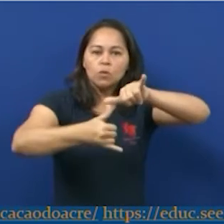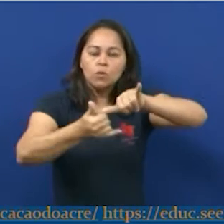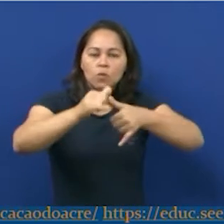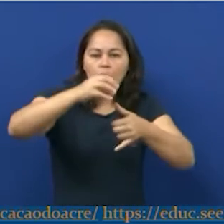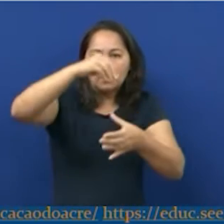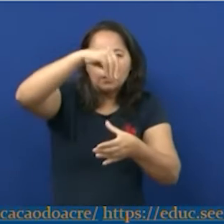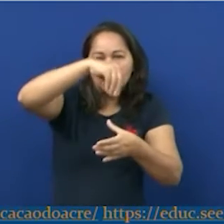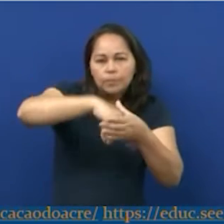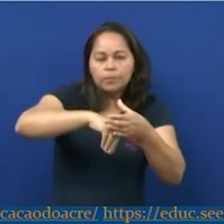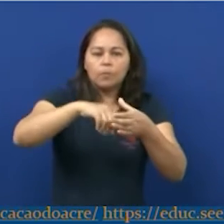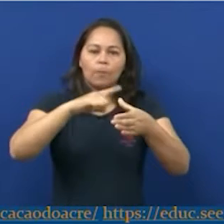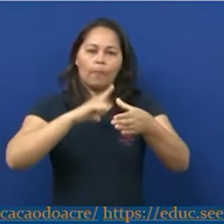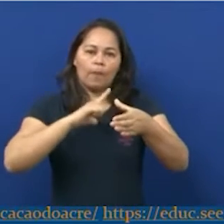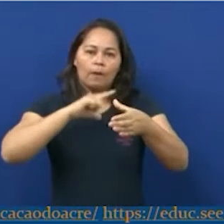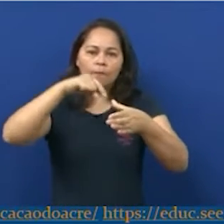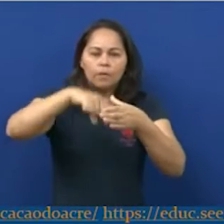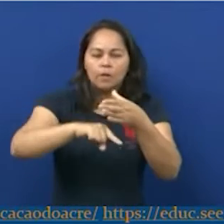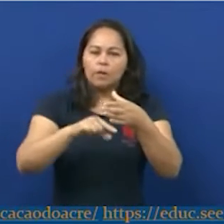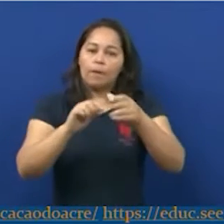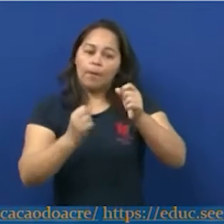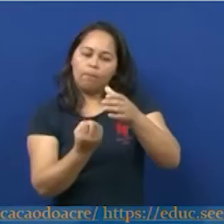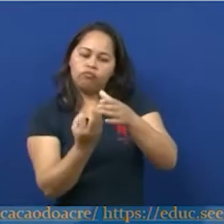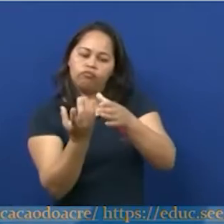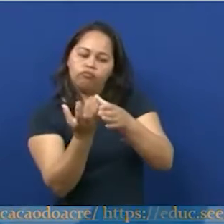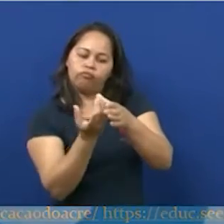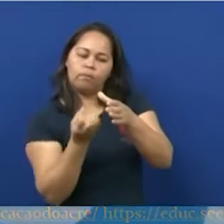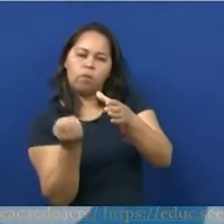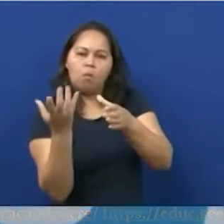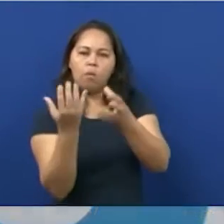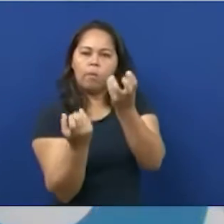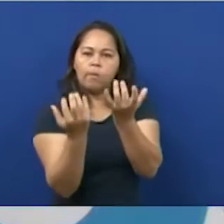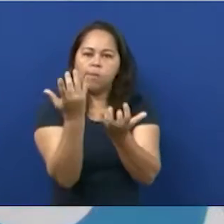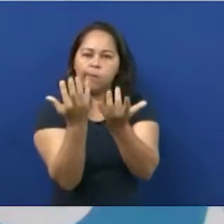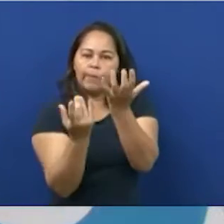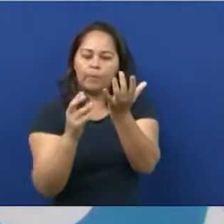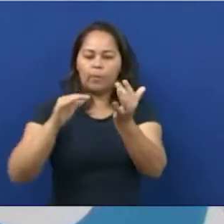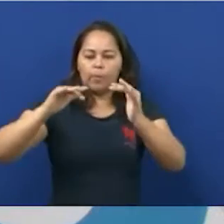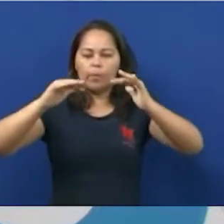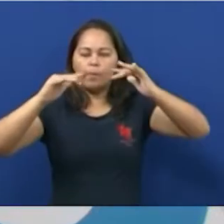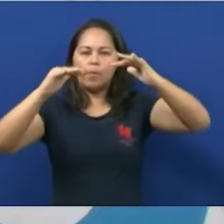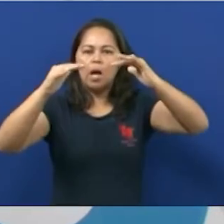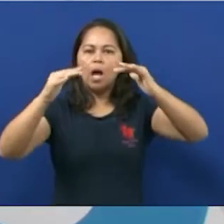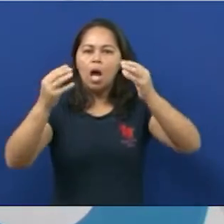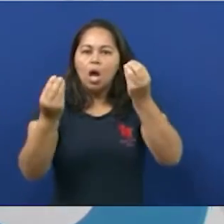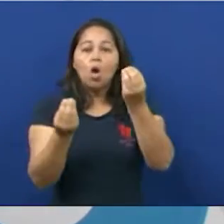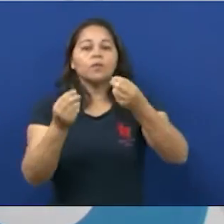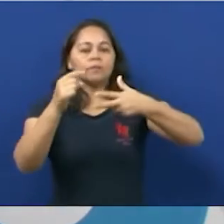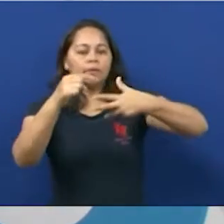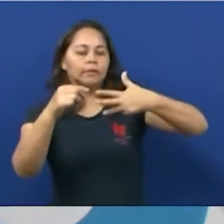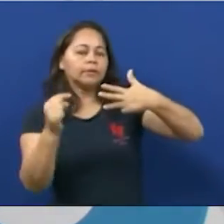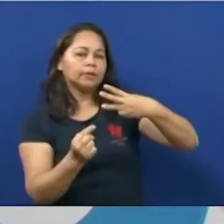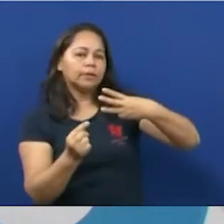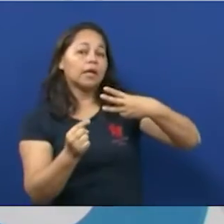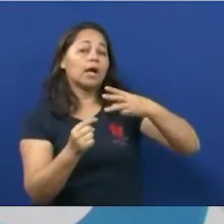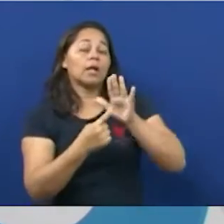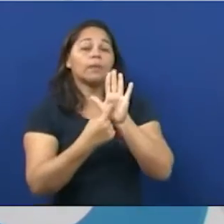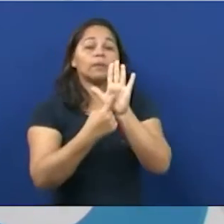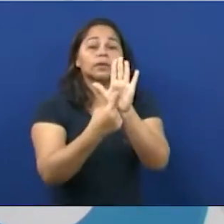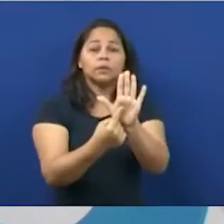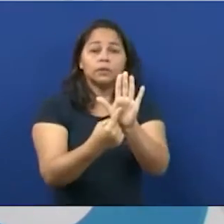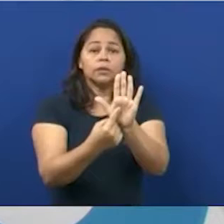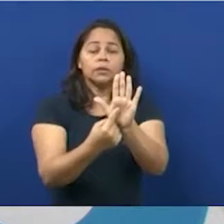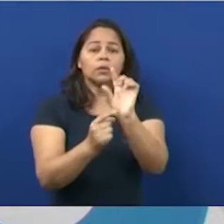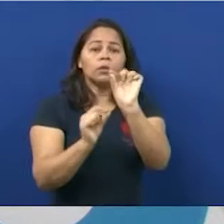como densidade, ponto de fusão e ponto de ebulição, e apresenta, na sua grande maioria, ela apresenta uma